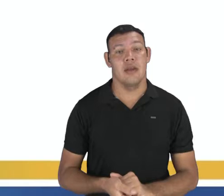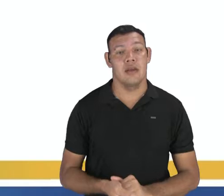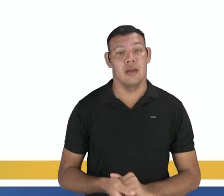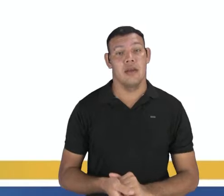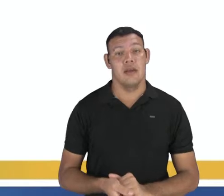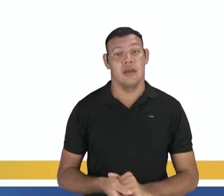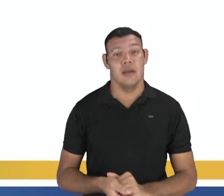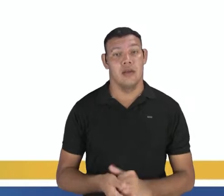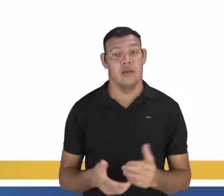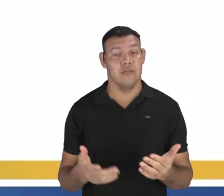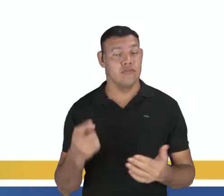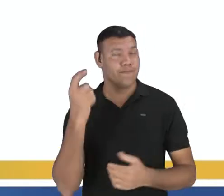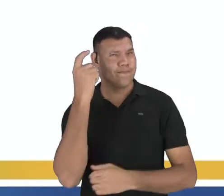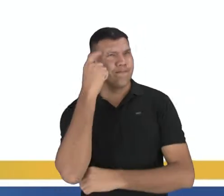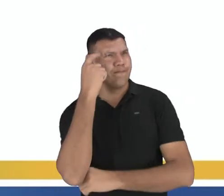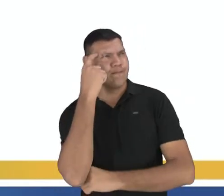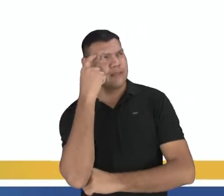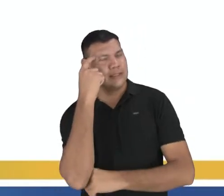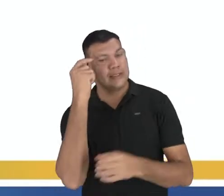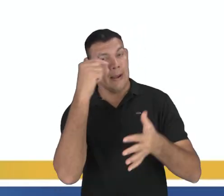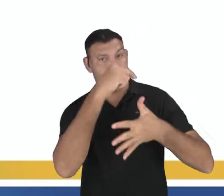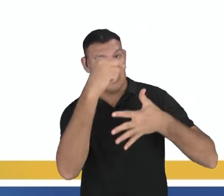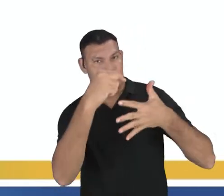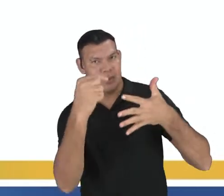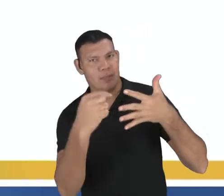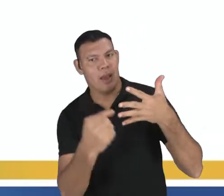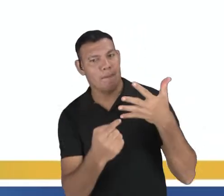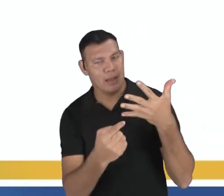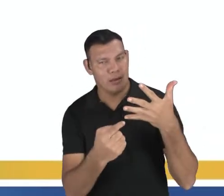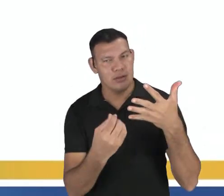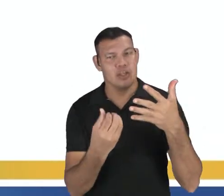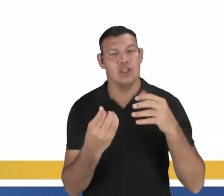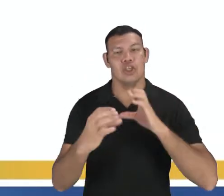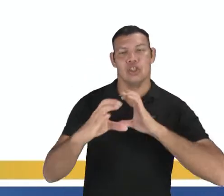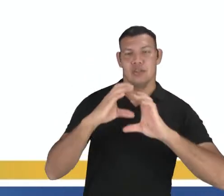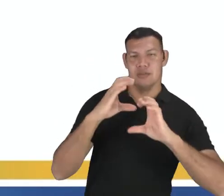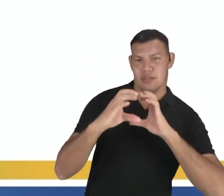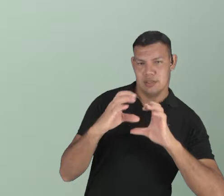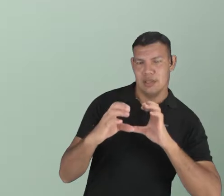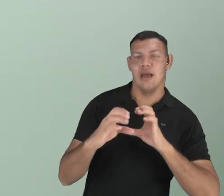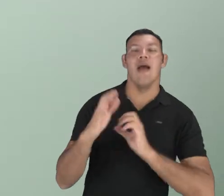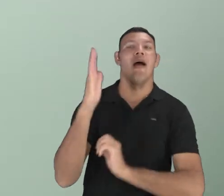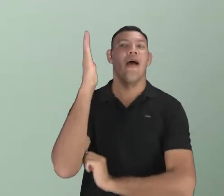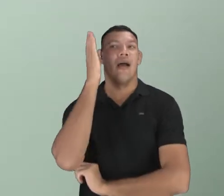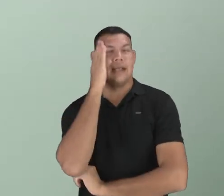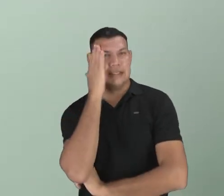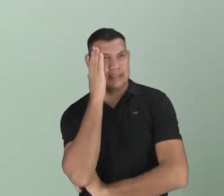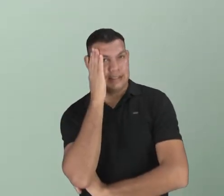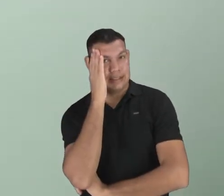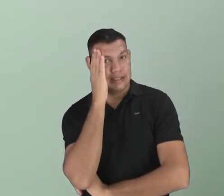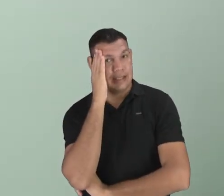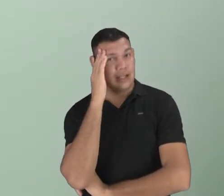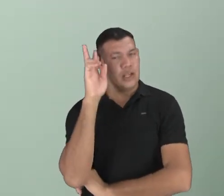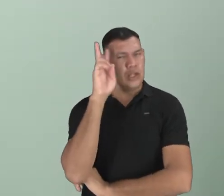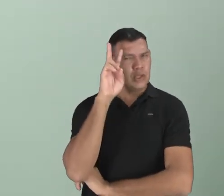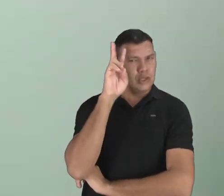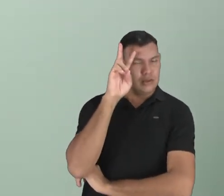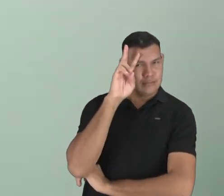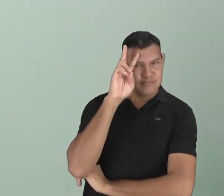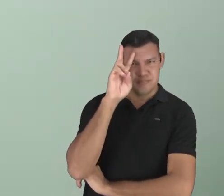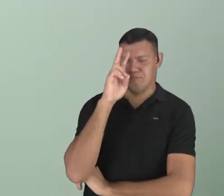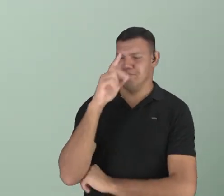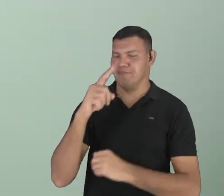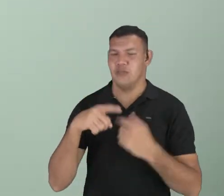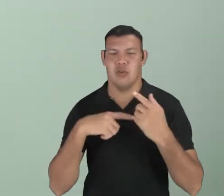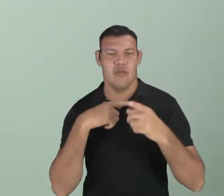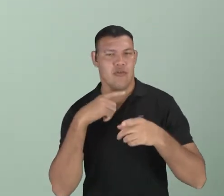da linguagem, vamos pensar nos nossos elementos da comunicação. Se você souber e lembrar sempre dos elementos da comunicação, não